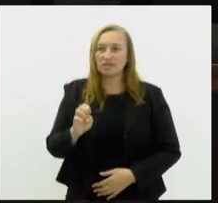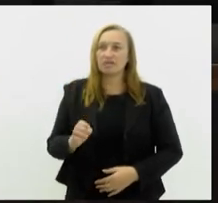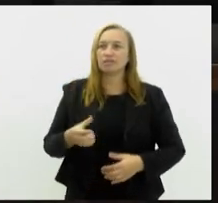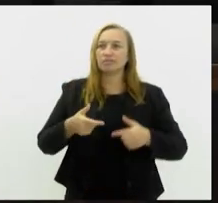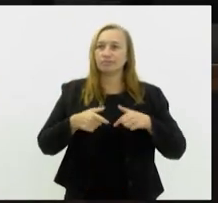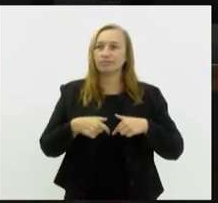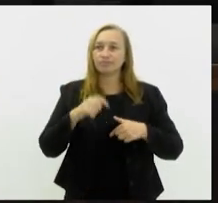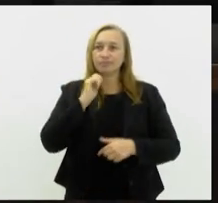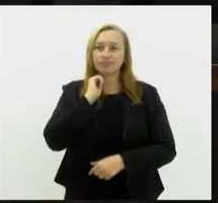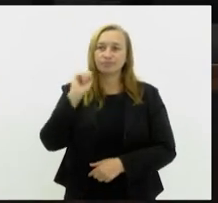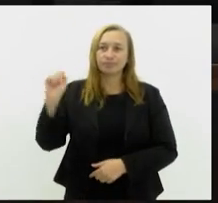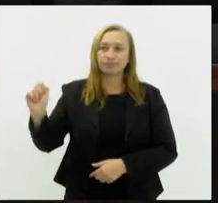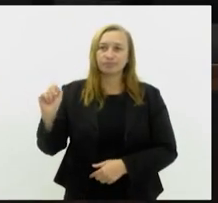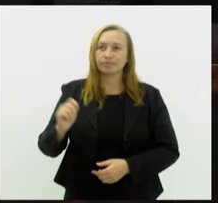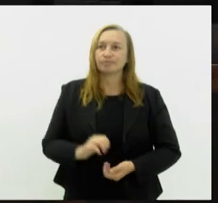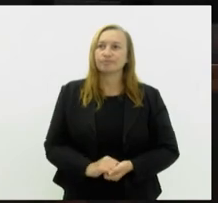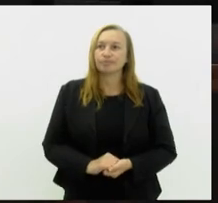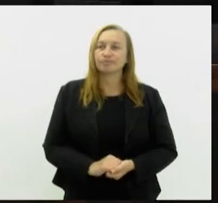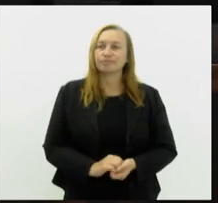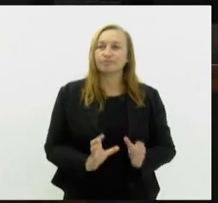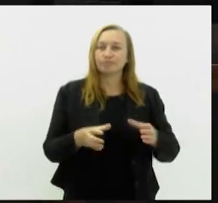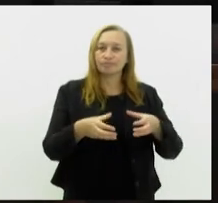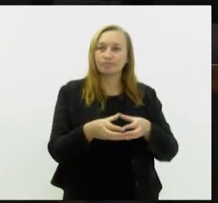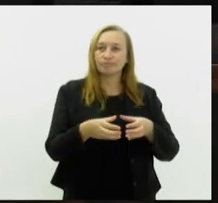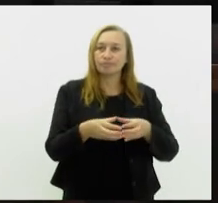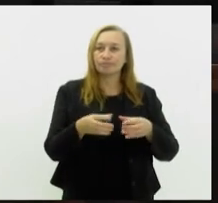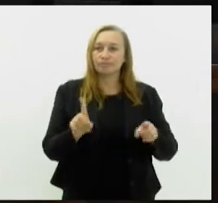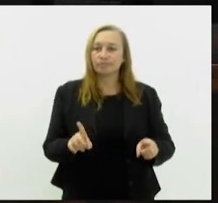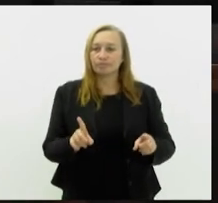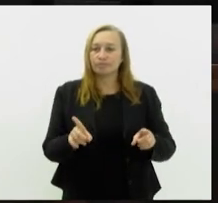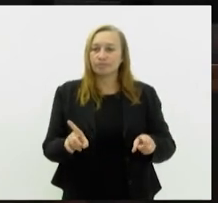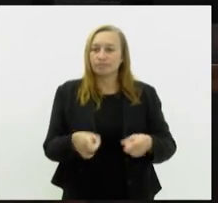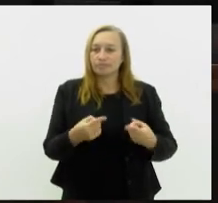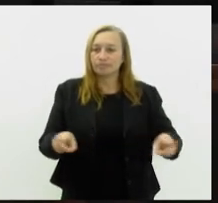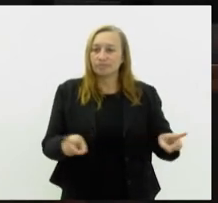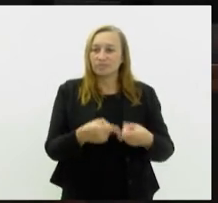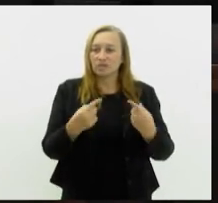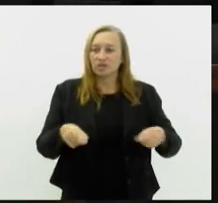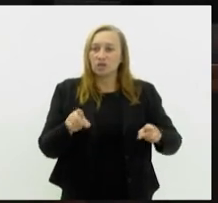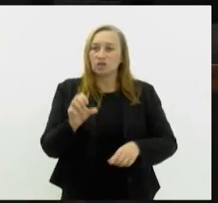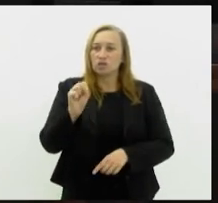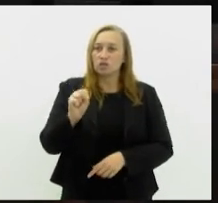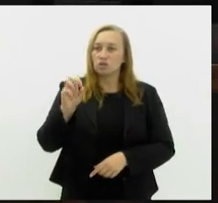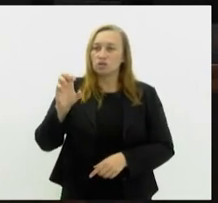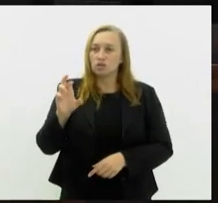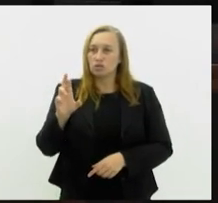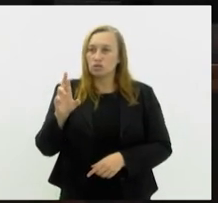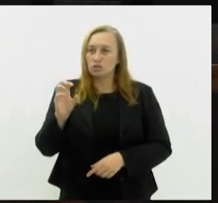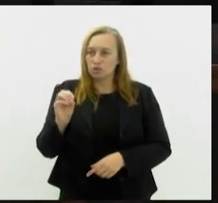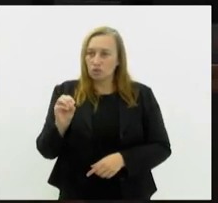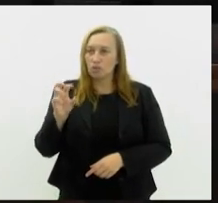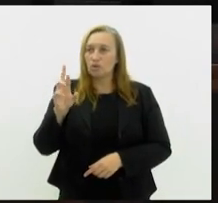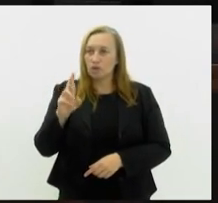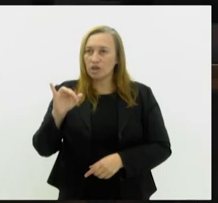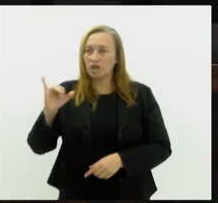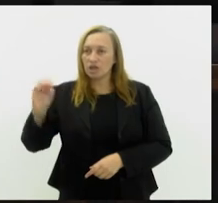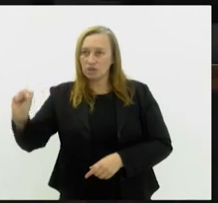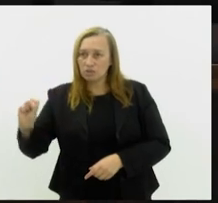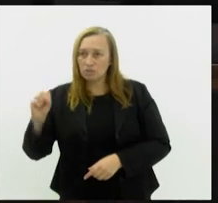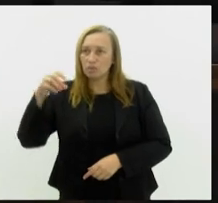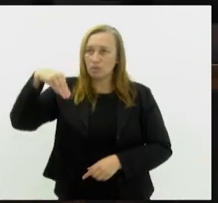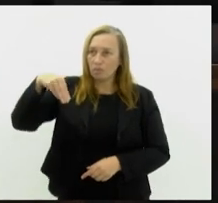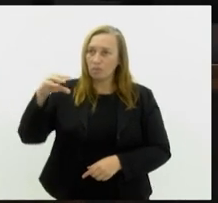medalha Tiradentes e o respectivo diploma ao grupo musical Sorriso Maroto. Parecer da Comissão de Normas Internas